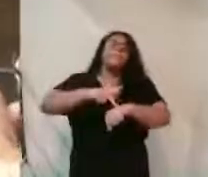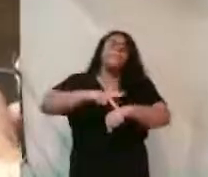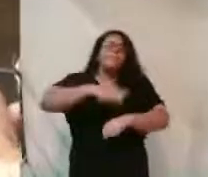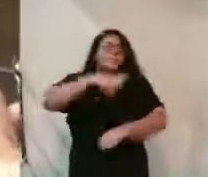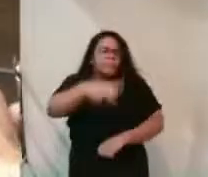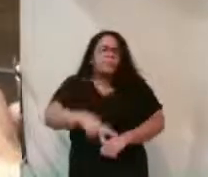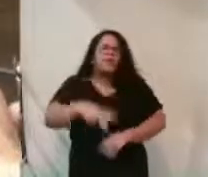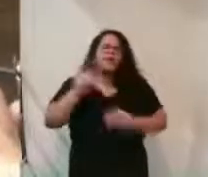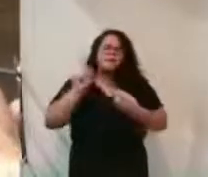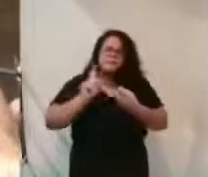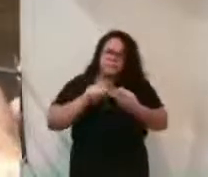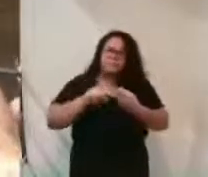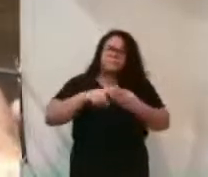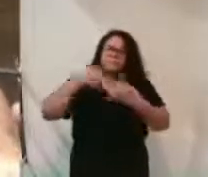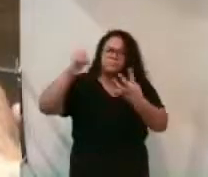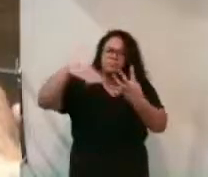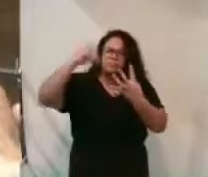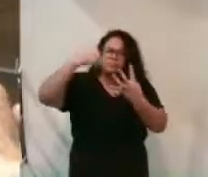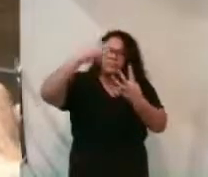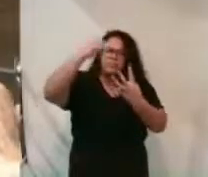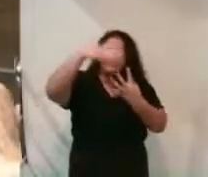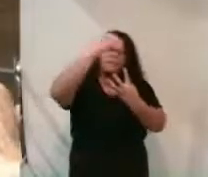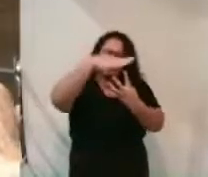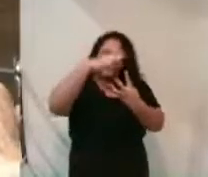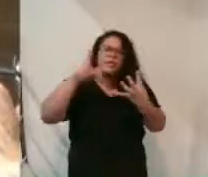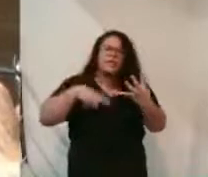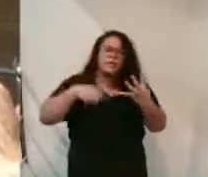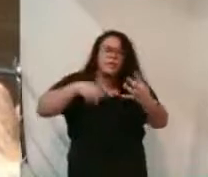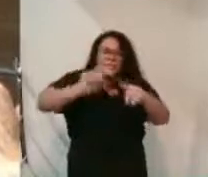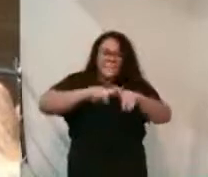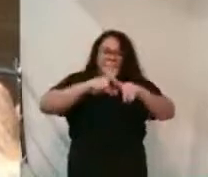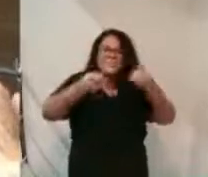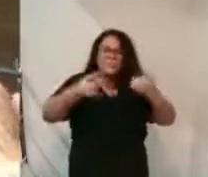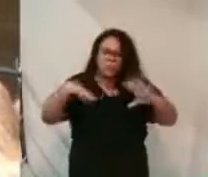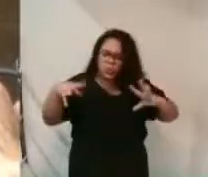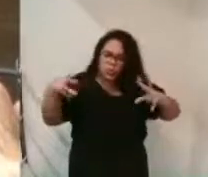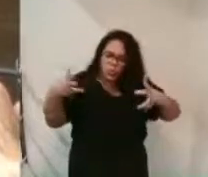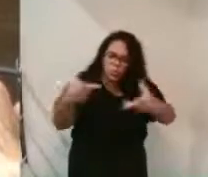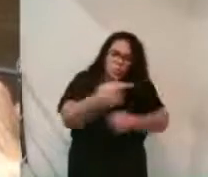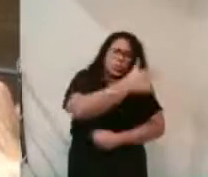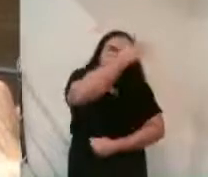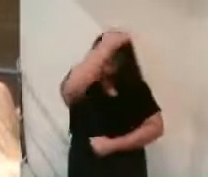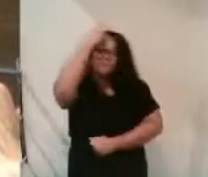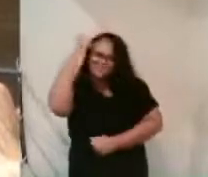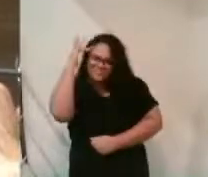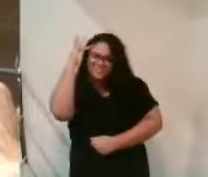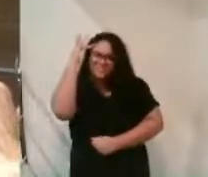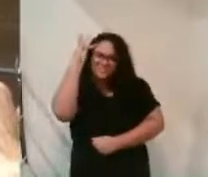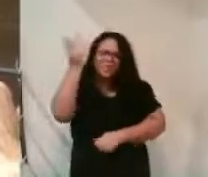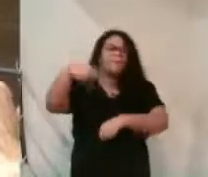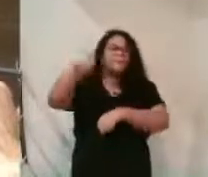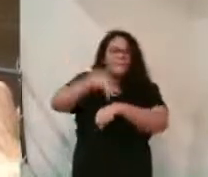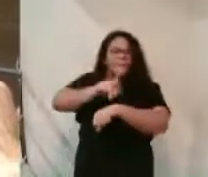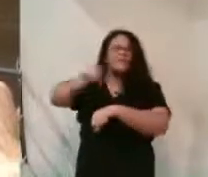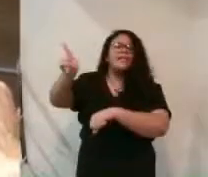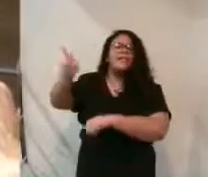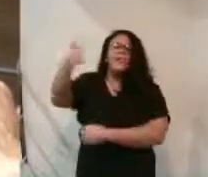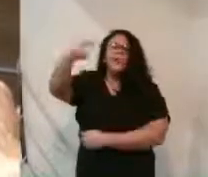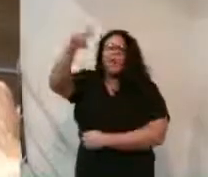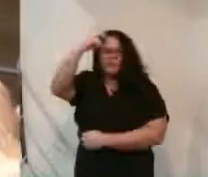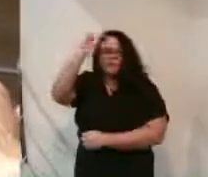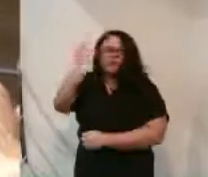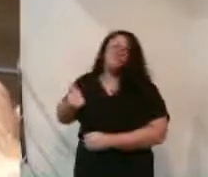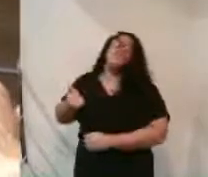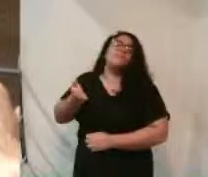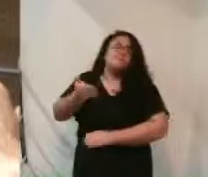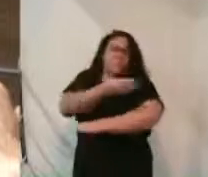só fazer a reciclagem. Então, Cris, eu falei demais já, eu queria passar a palavra para você, mas queria deixar bem claro assim,